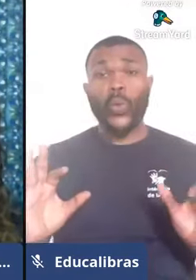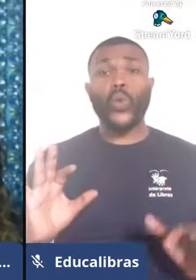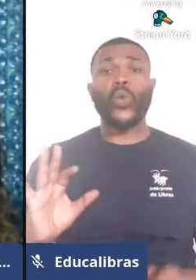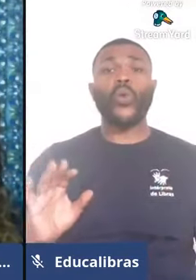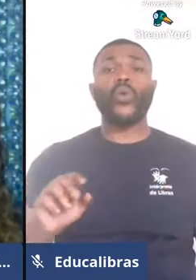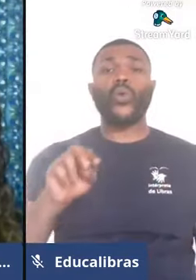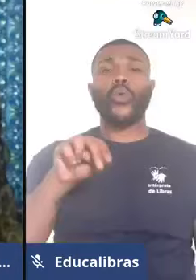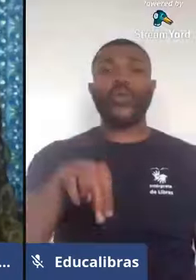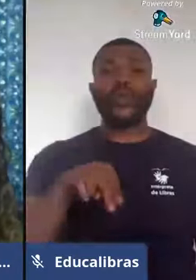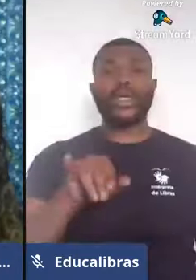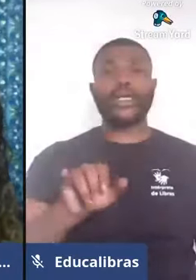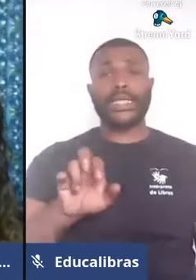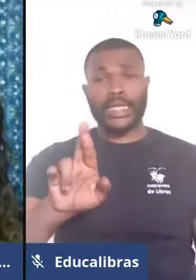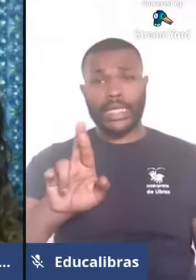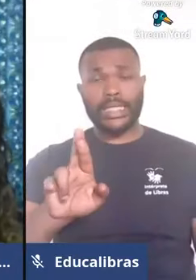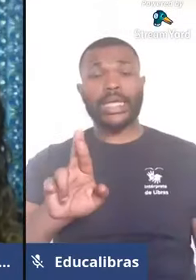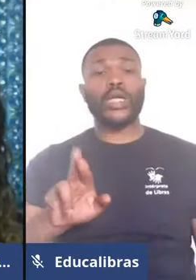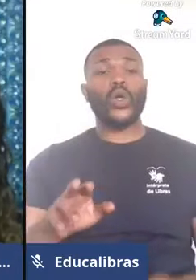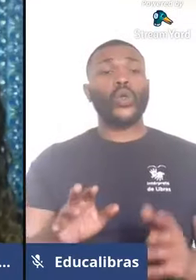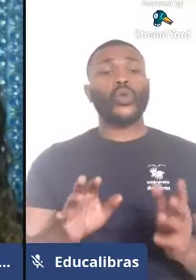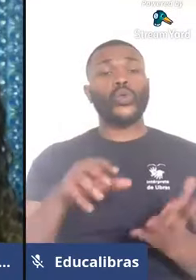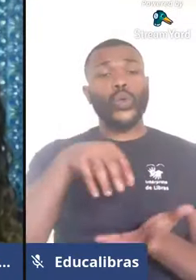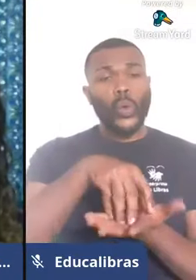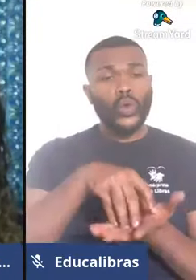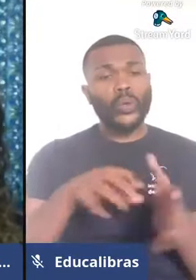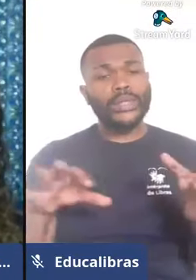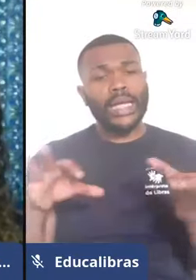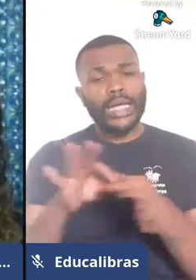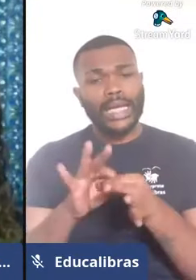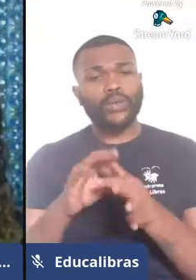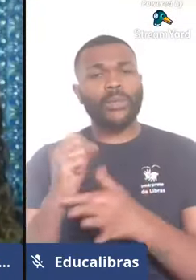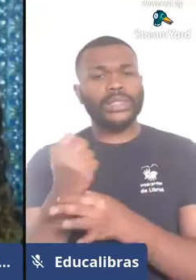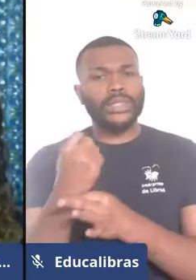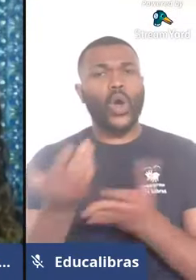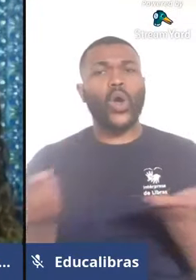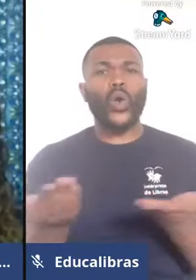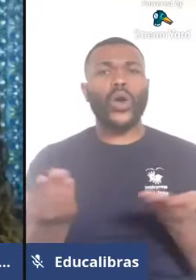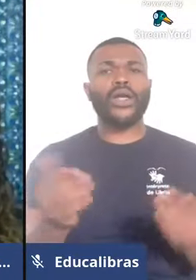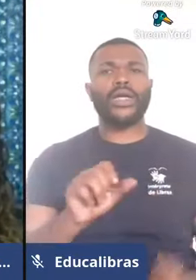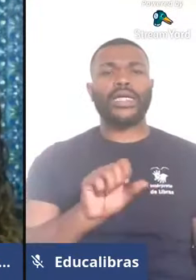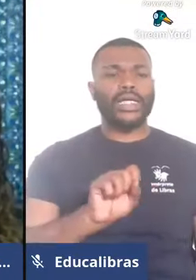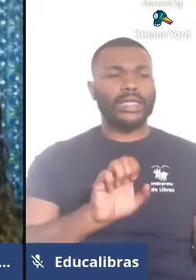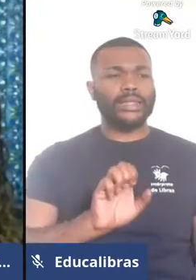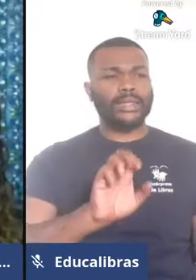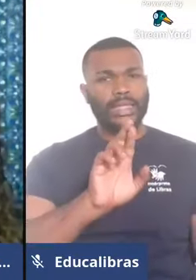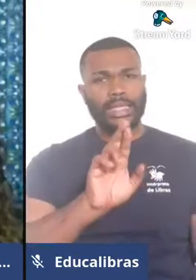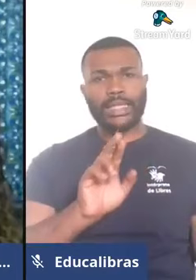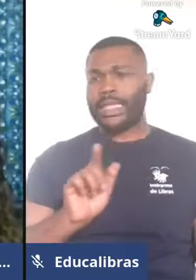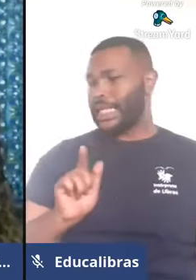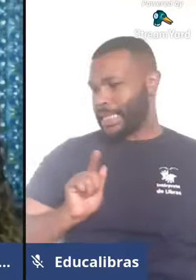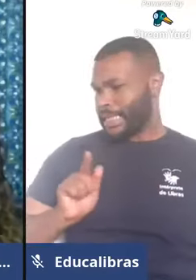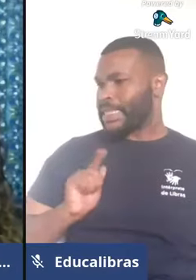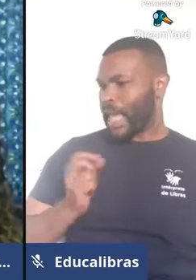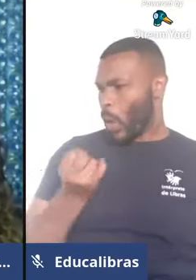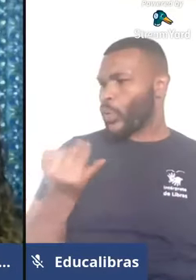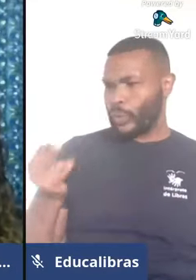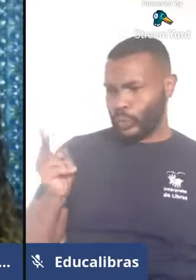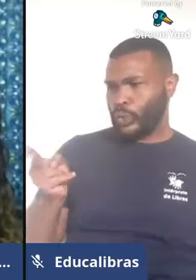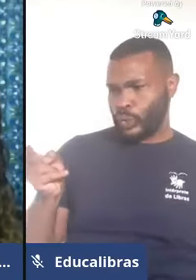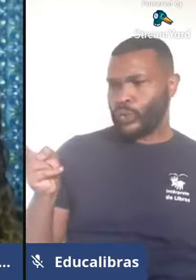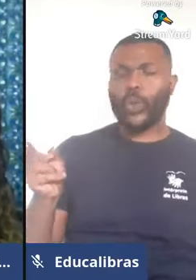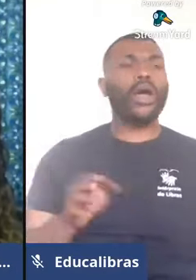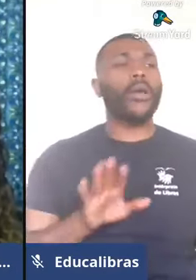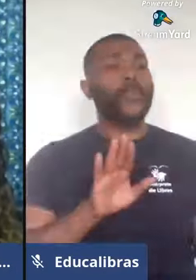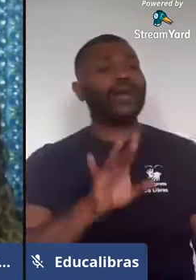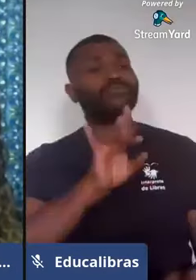chamavam núcleos integrados de reabilitação, acho que agora mudou, CER, né, se eu não me engano, mas enfim. Tem os NIRs ainda. Mas, na verdade, são